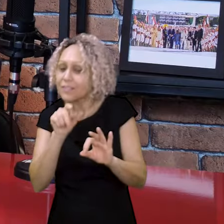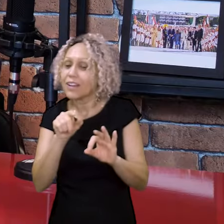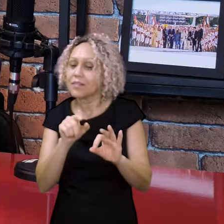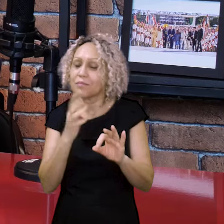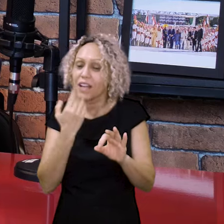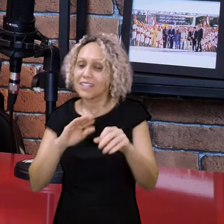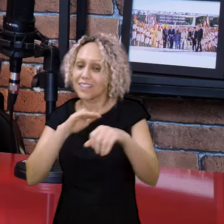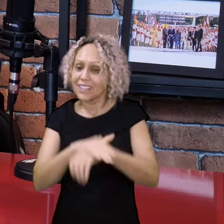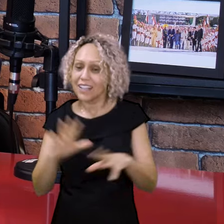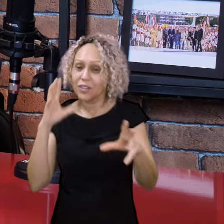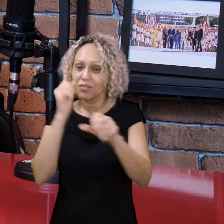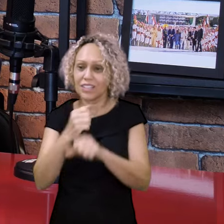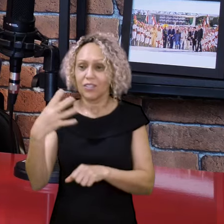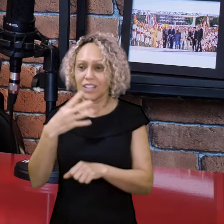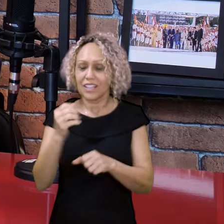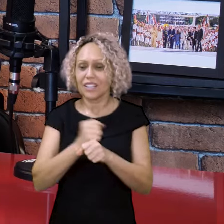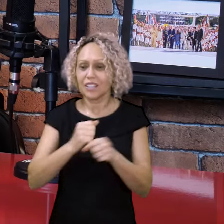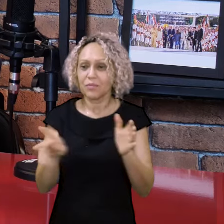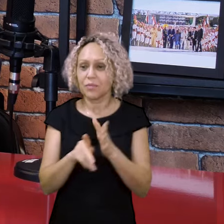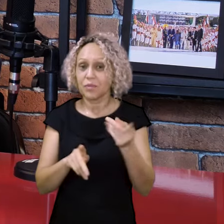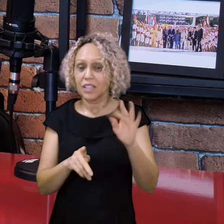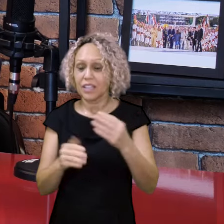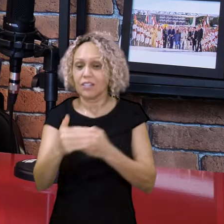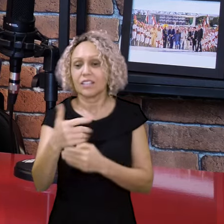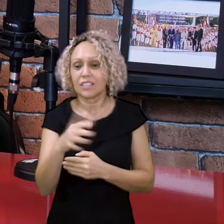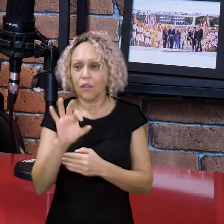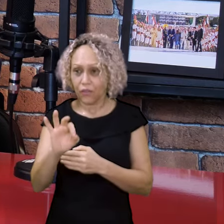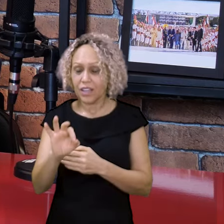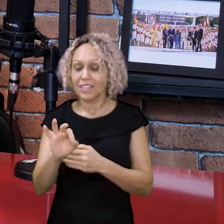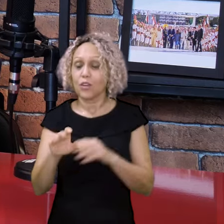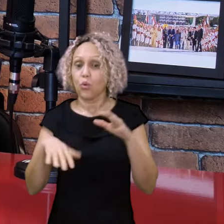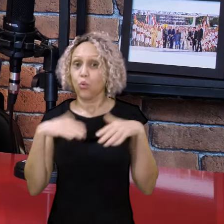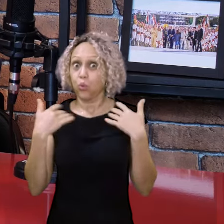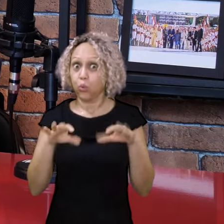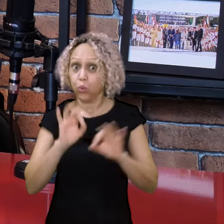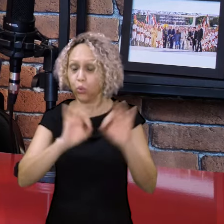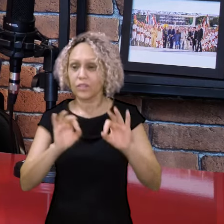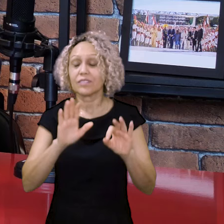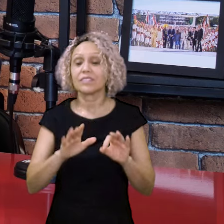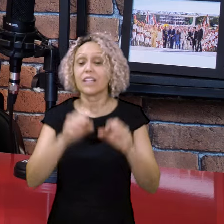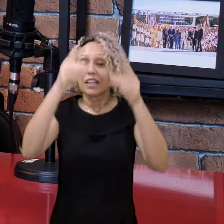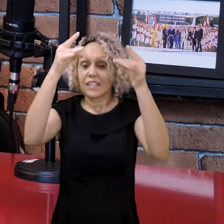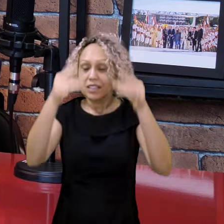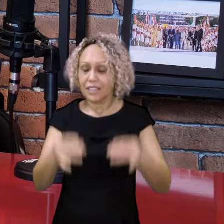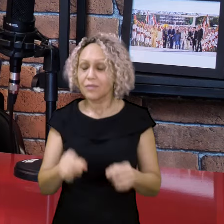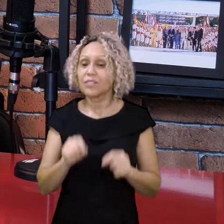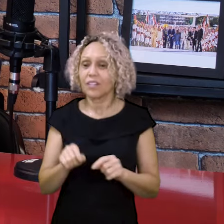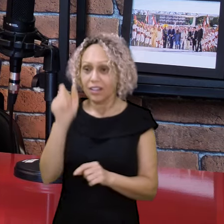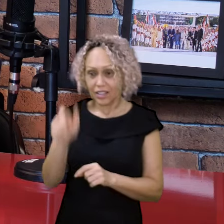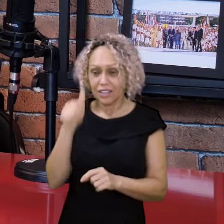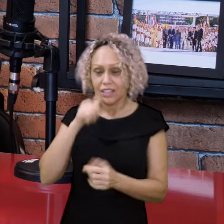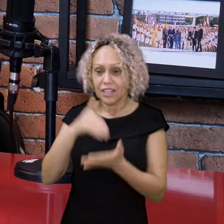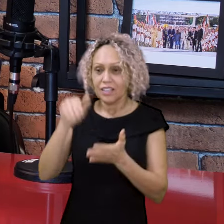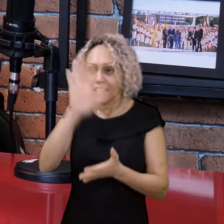E os preparativos para o jantar de 44 anos do PT, que acontece no próximo dia 20, estão a todo vapor. Quem contou detalhes sobre